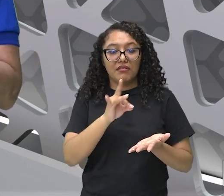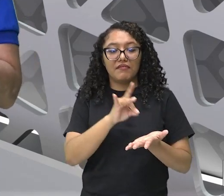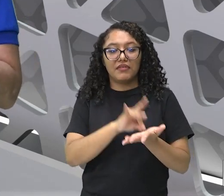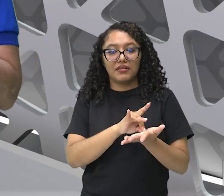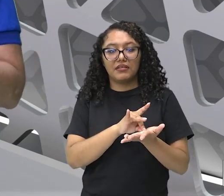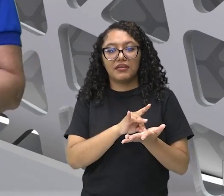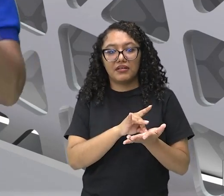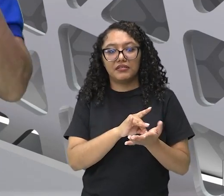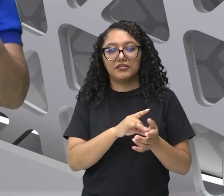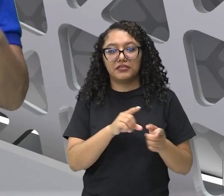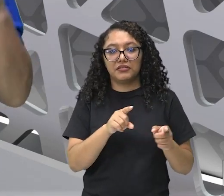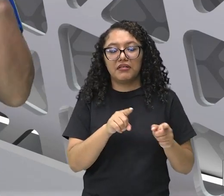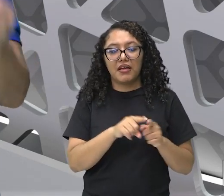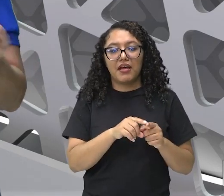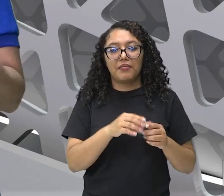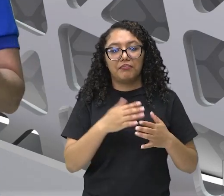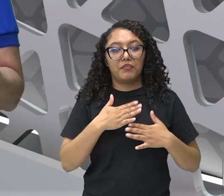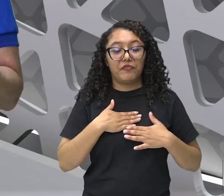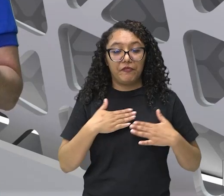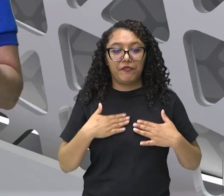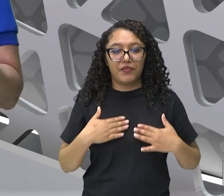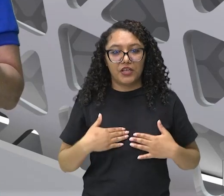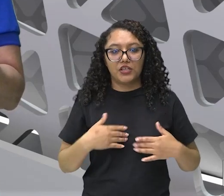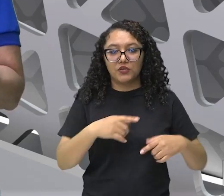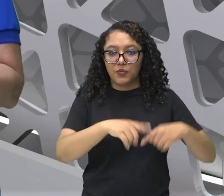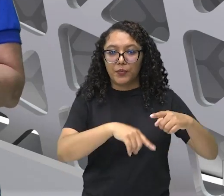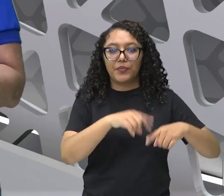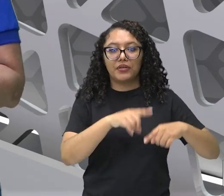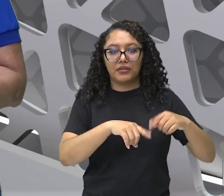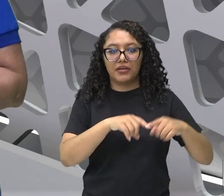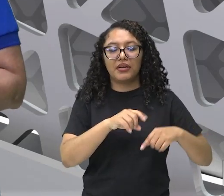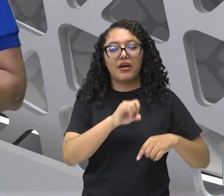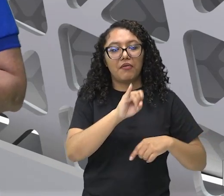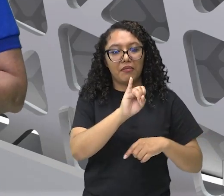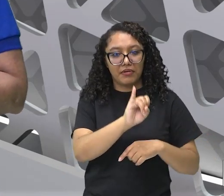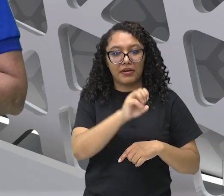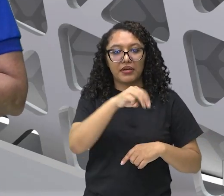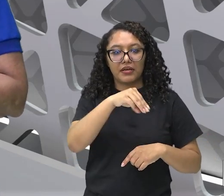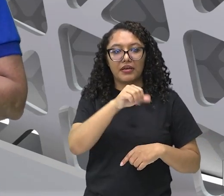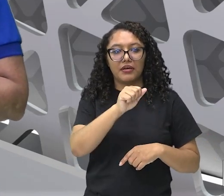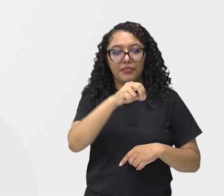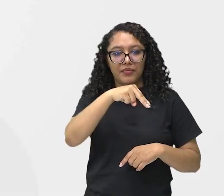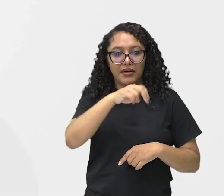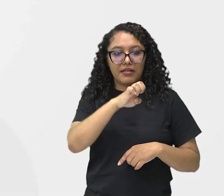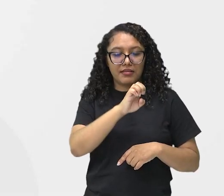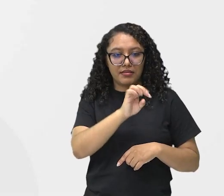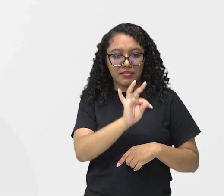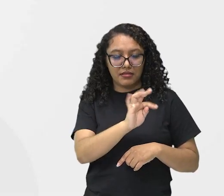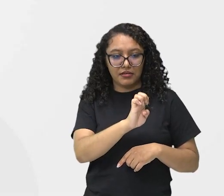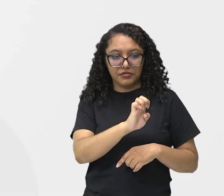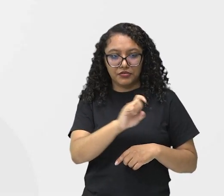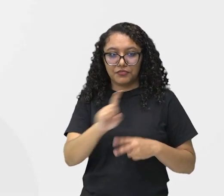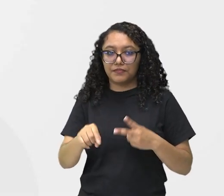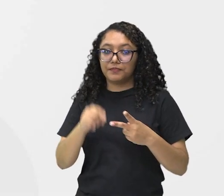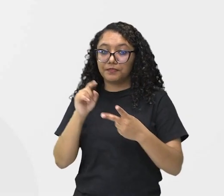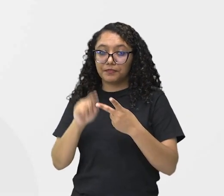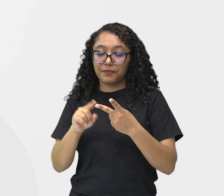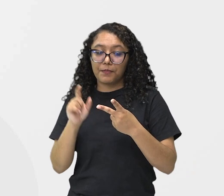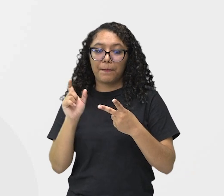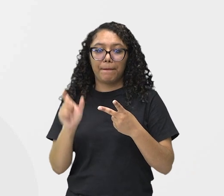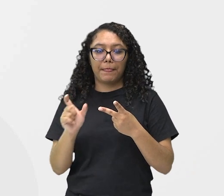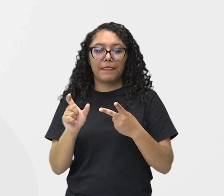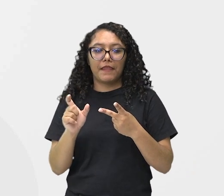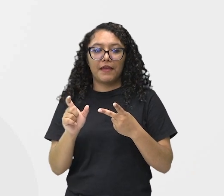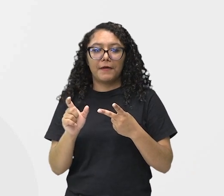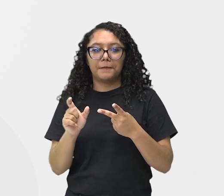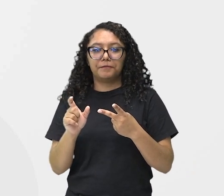causas físicas e é imanente. Agora vamos dar uma olhadinha na transcendência? Transcendência